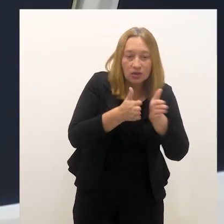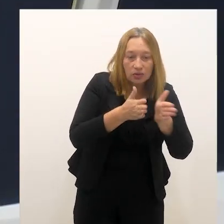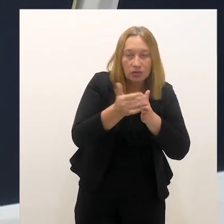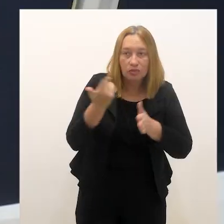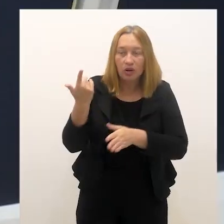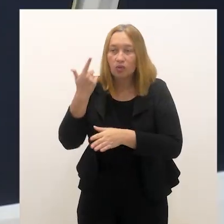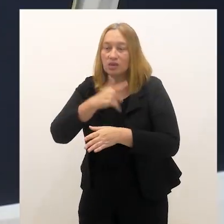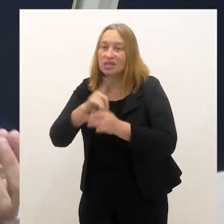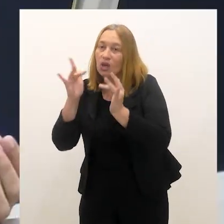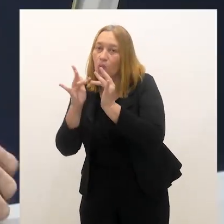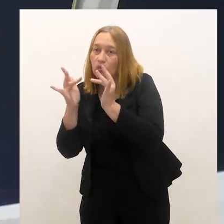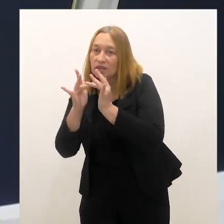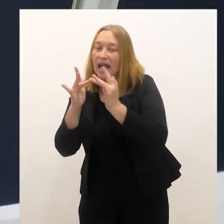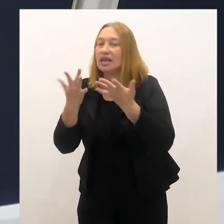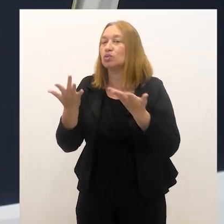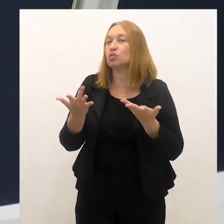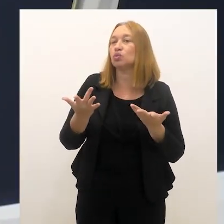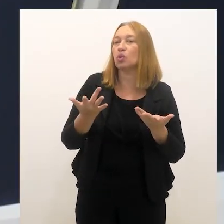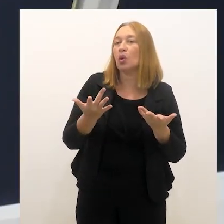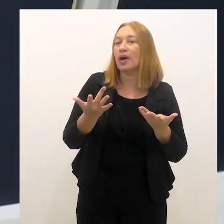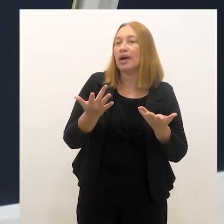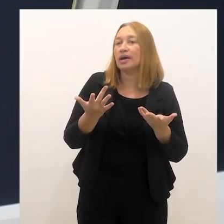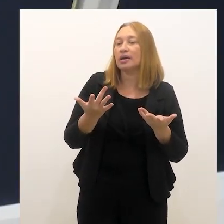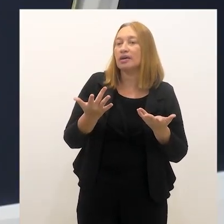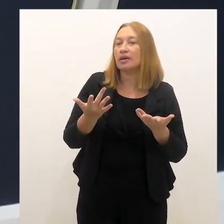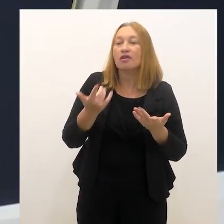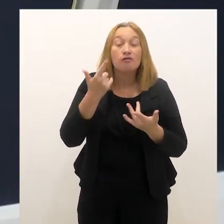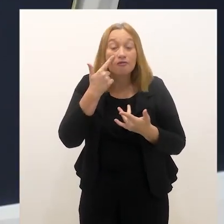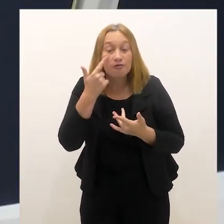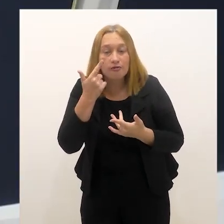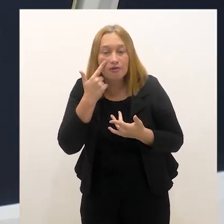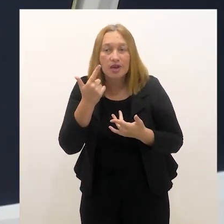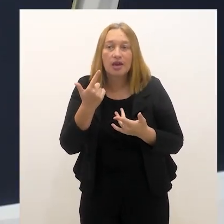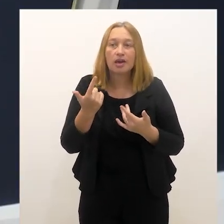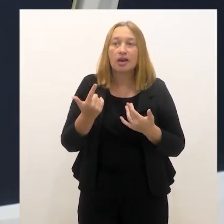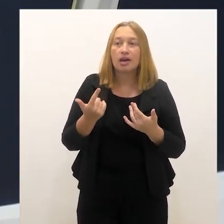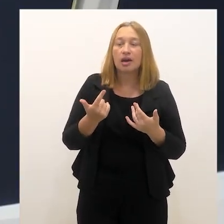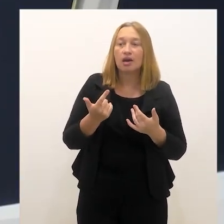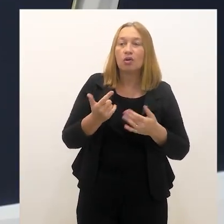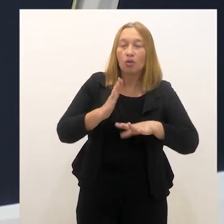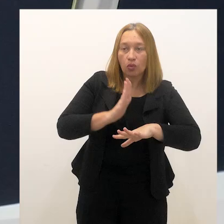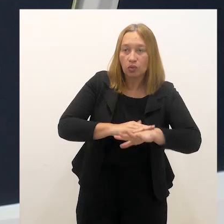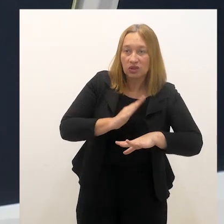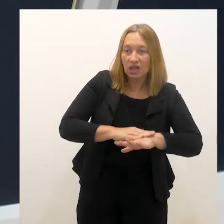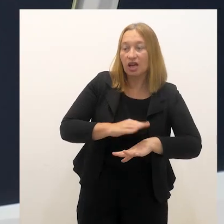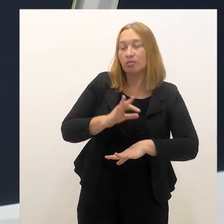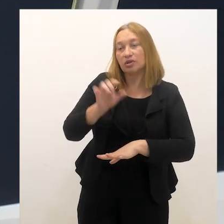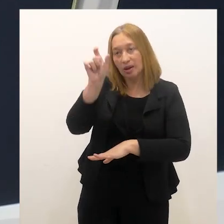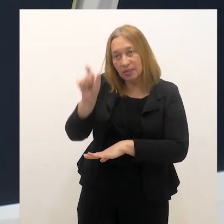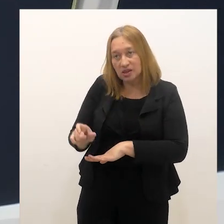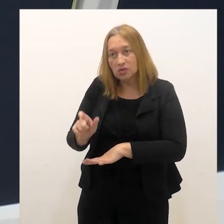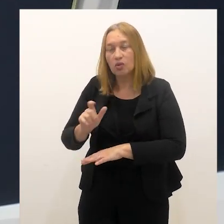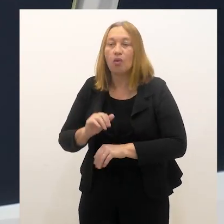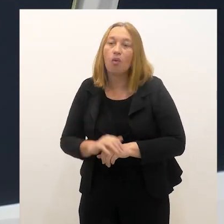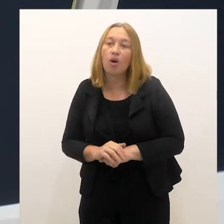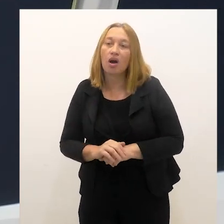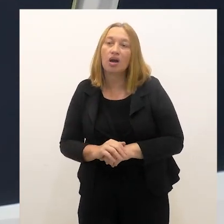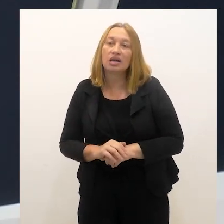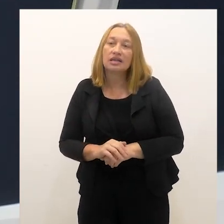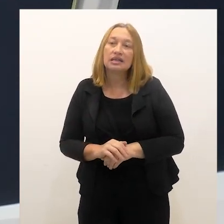para conseguir o contato, verificar a disponibilidade da pessoa.